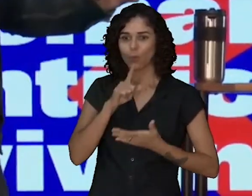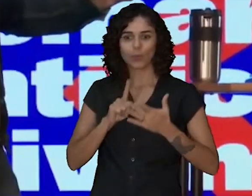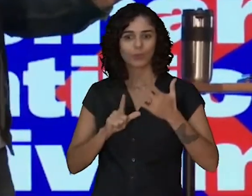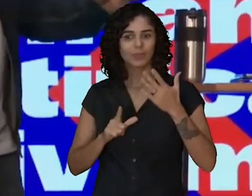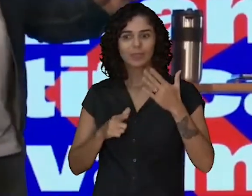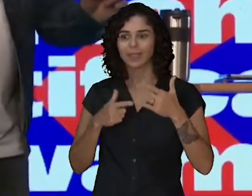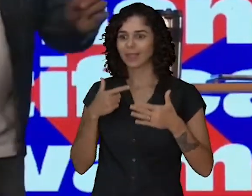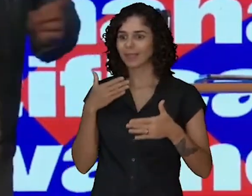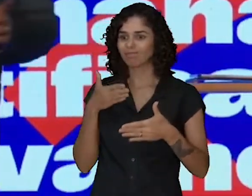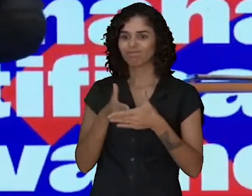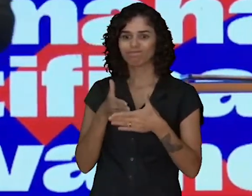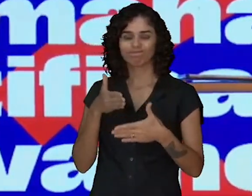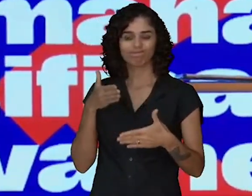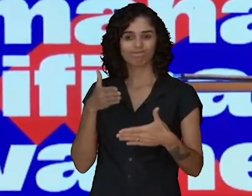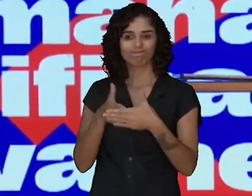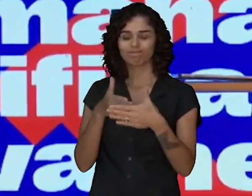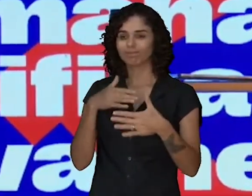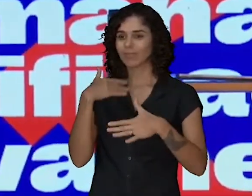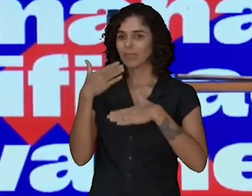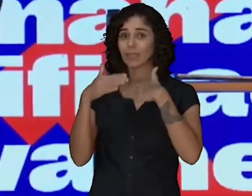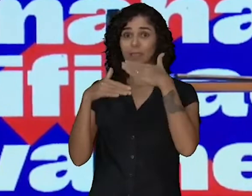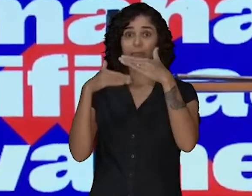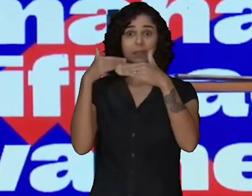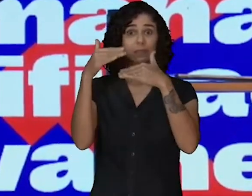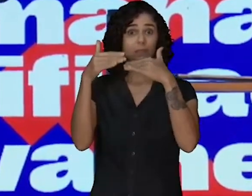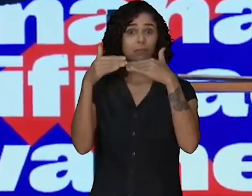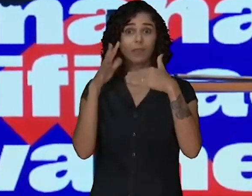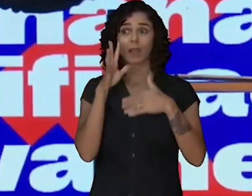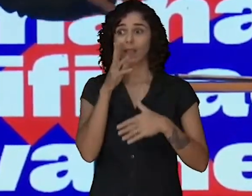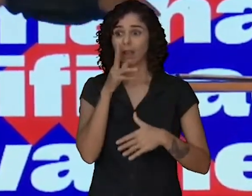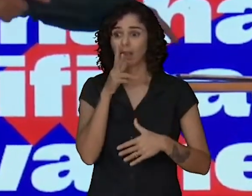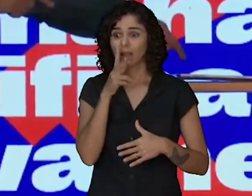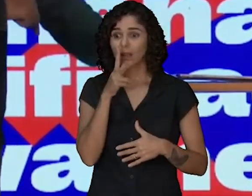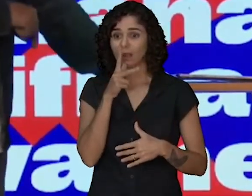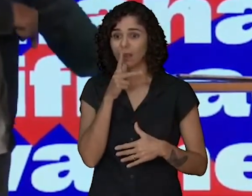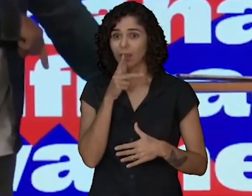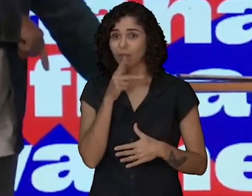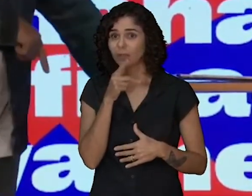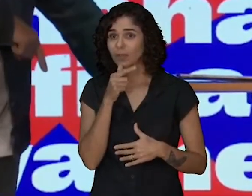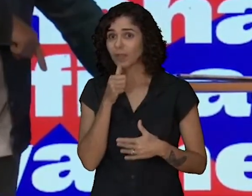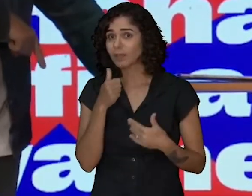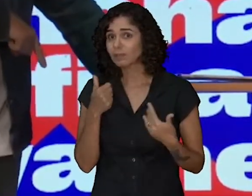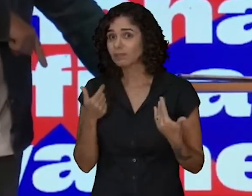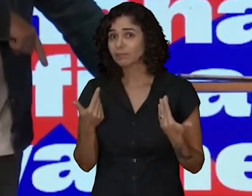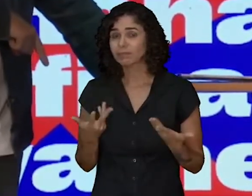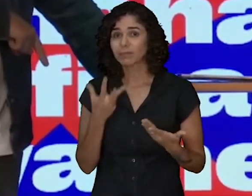se você é lento para o crescimento, você é um alvo mais fácil para o pecado.